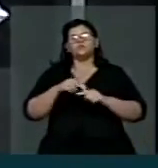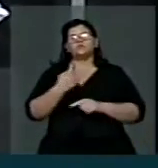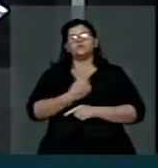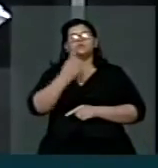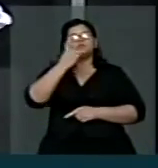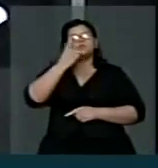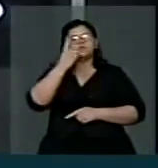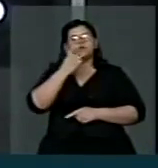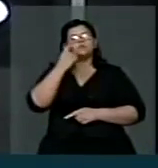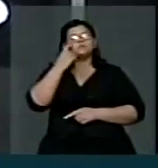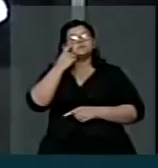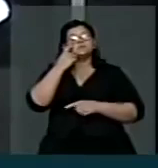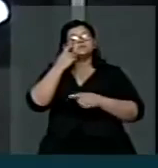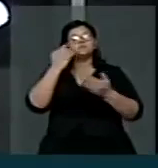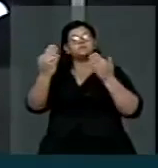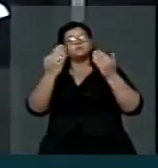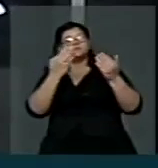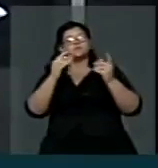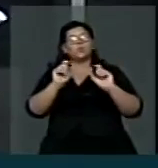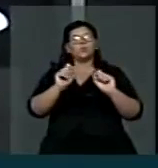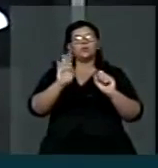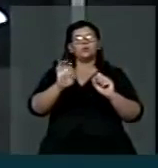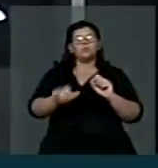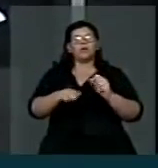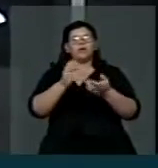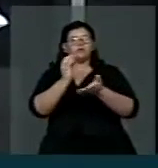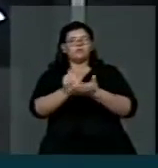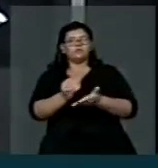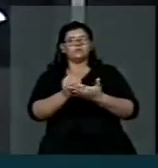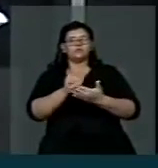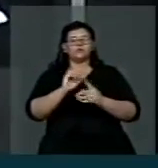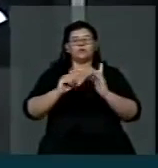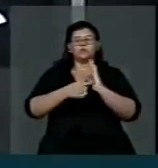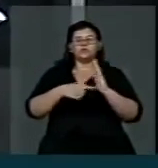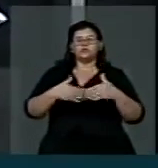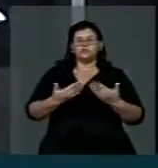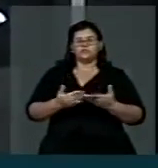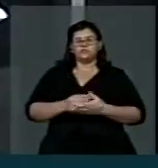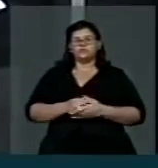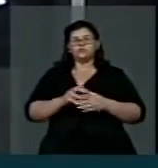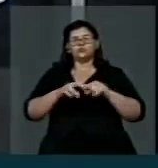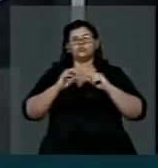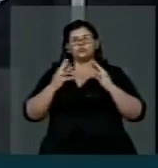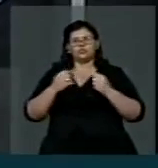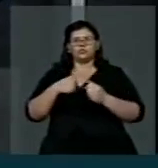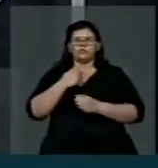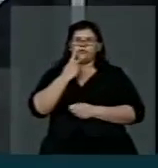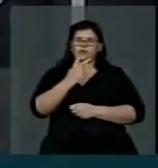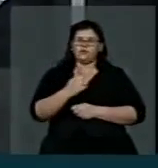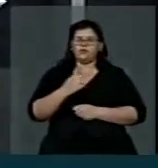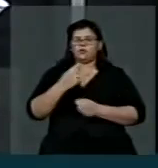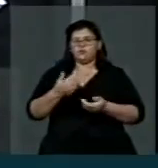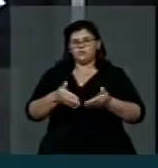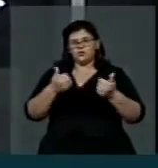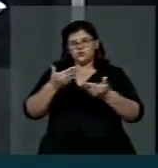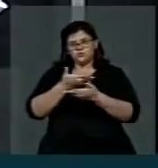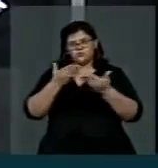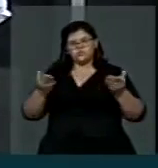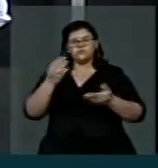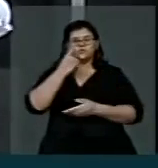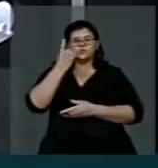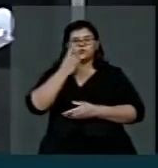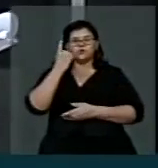que é benéfico e o que vai de encontro a esse objetivo. Por tudo que foi dito, venho solicitar aos nobres colegas